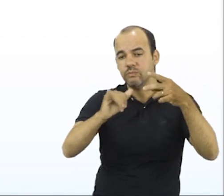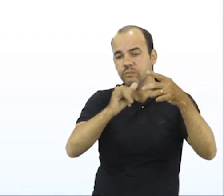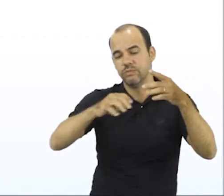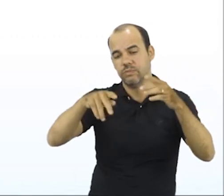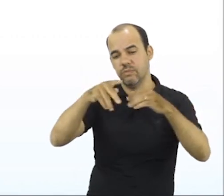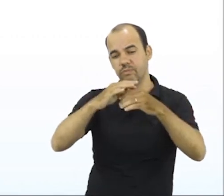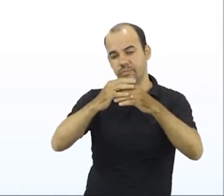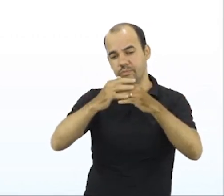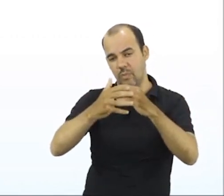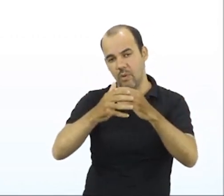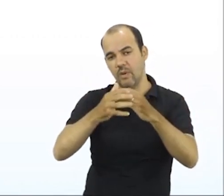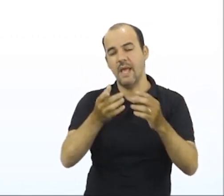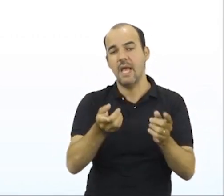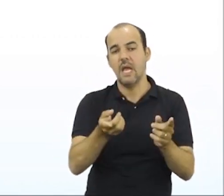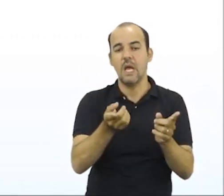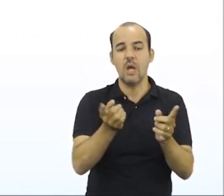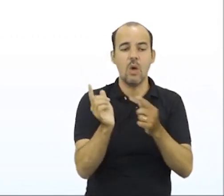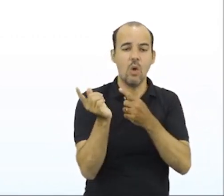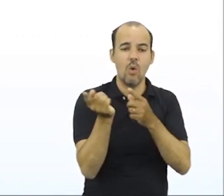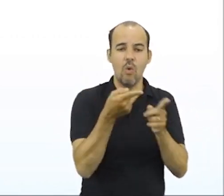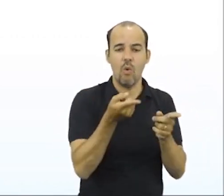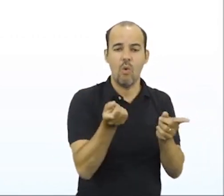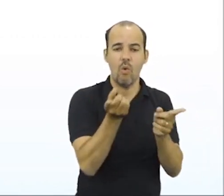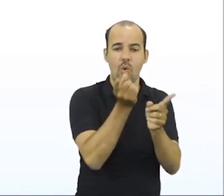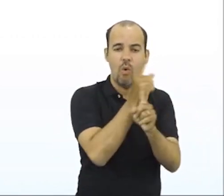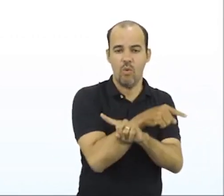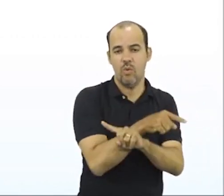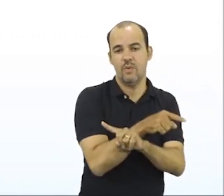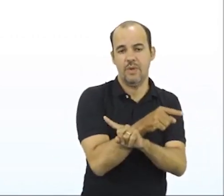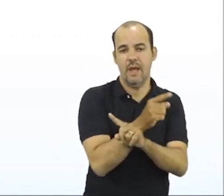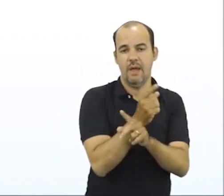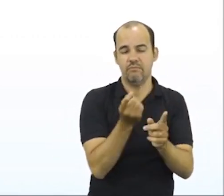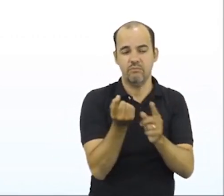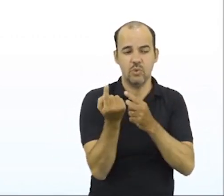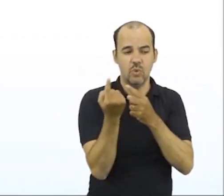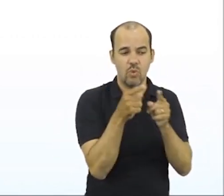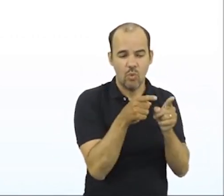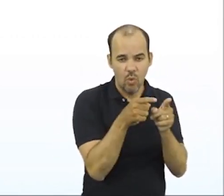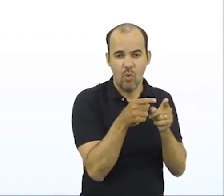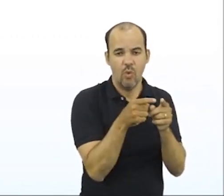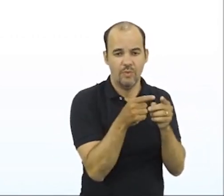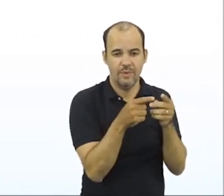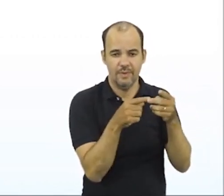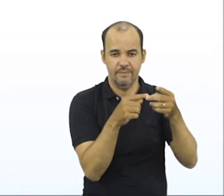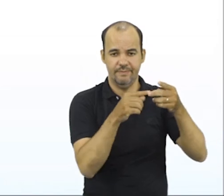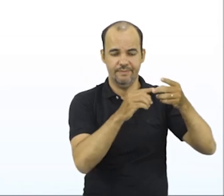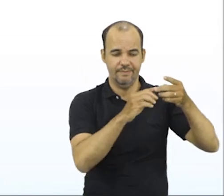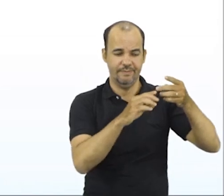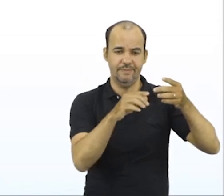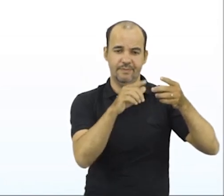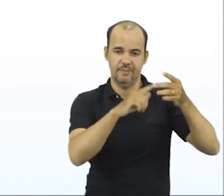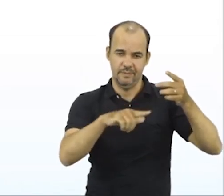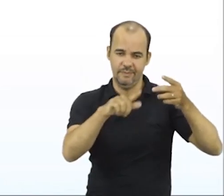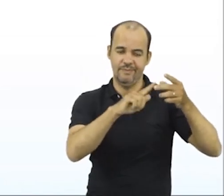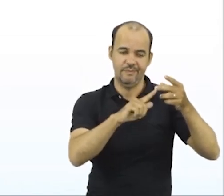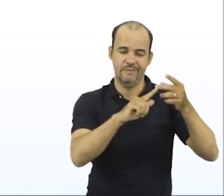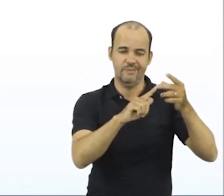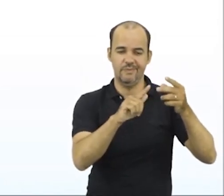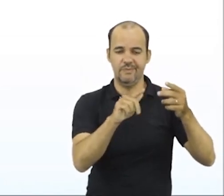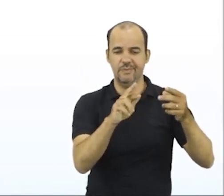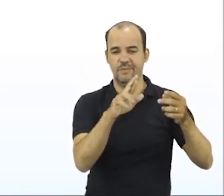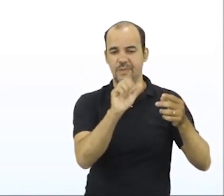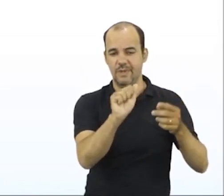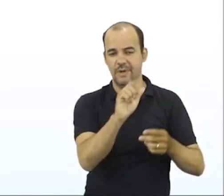ser contra. Tome cuidado que aqui vai ser contra, olhe, o gradiente de